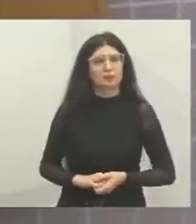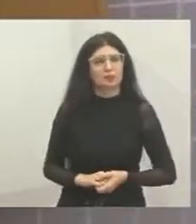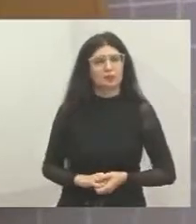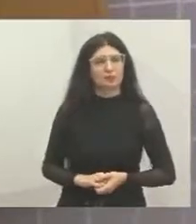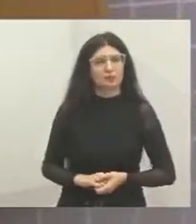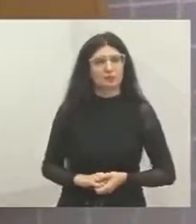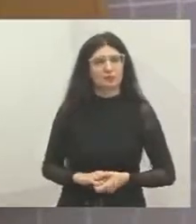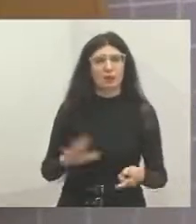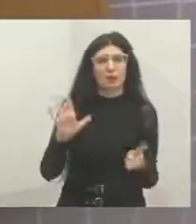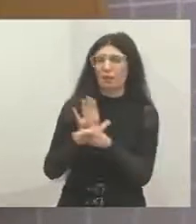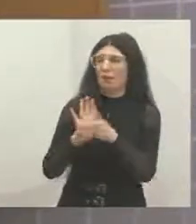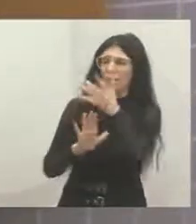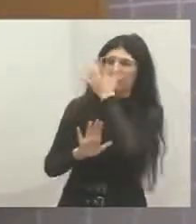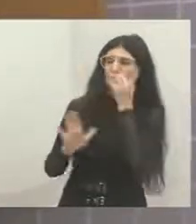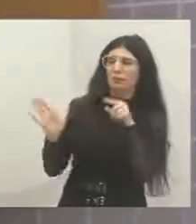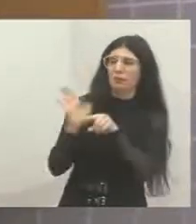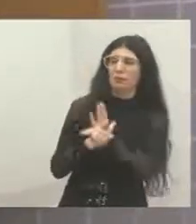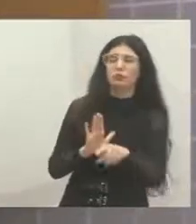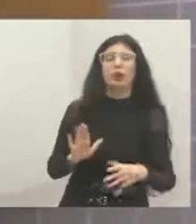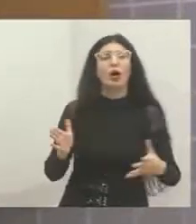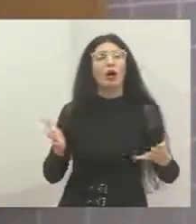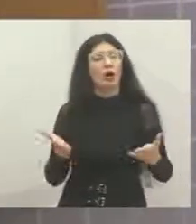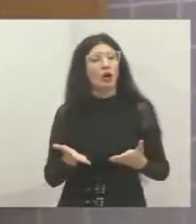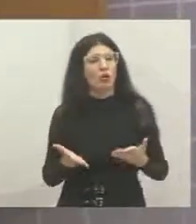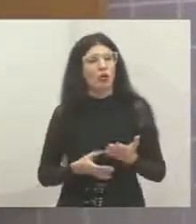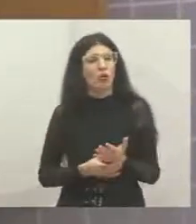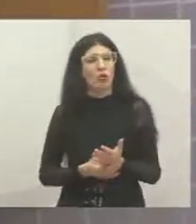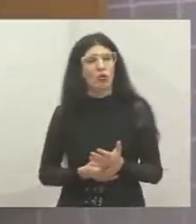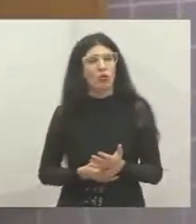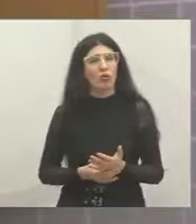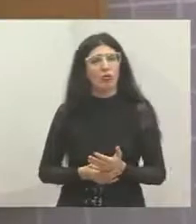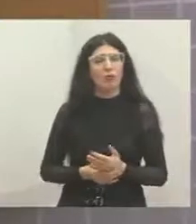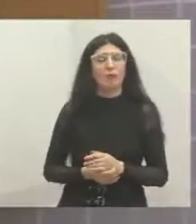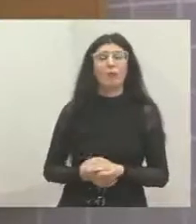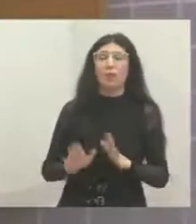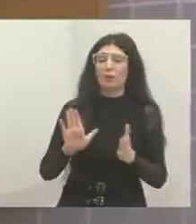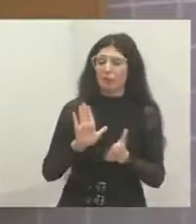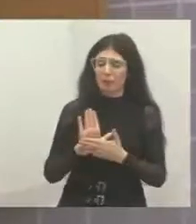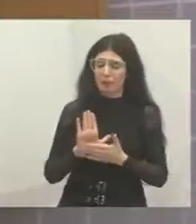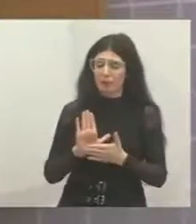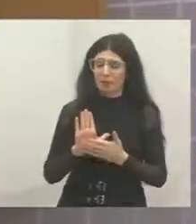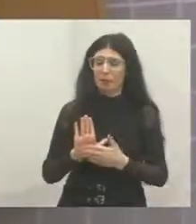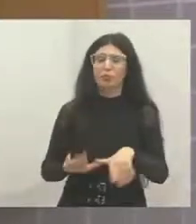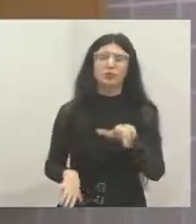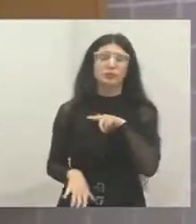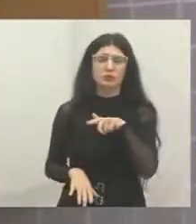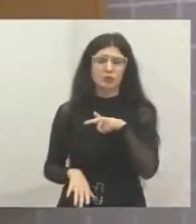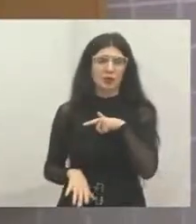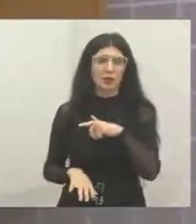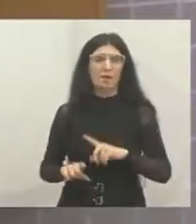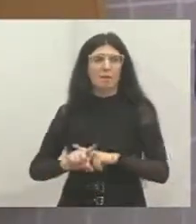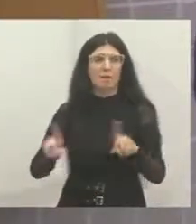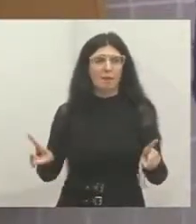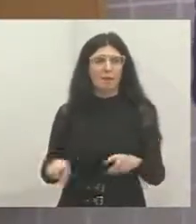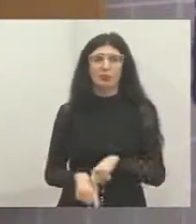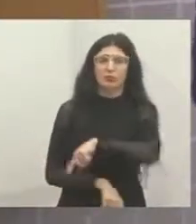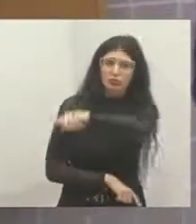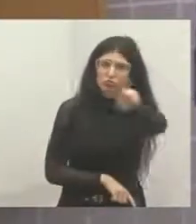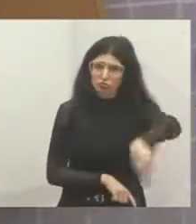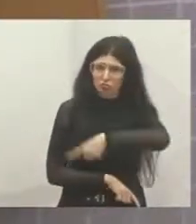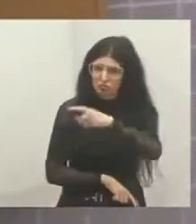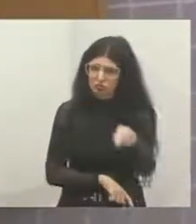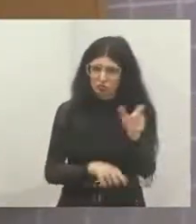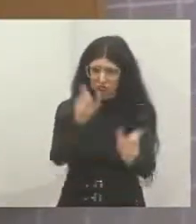internauta pergunta aqui. Neste momento, essa é a proposta que temos inicialmente, mas vocês que estão